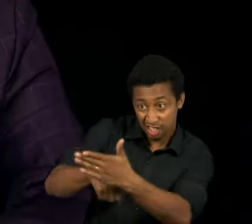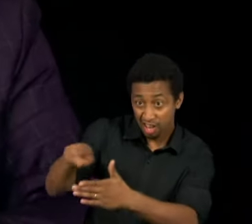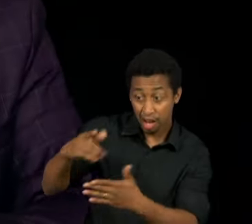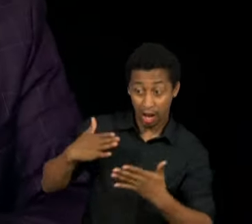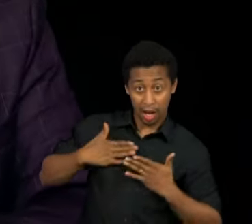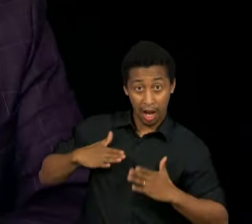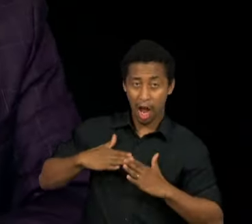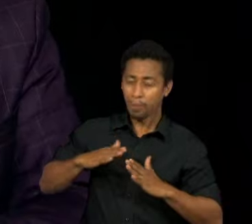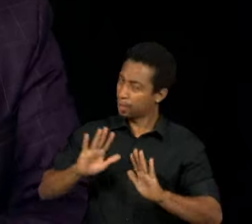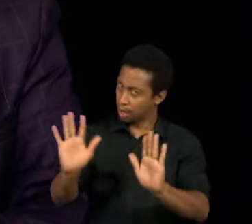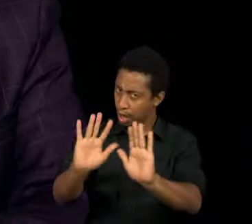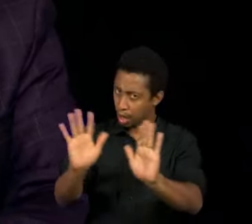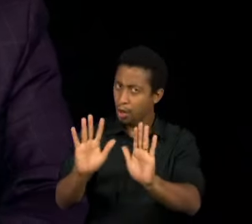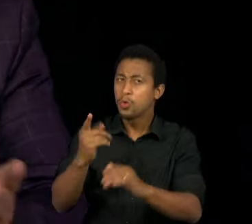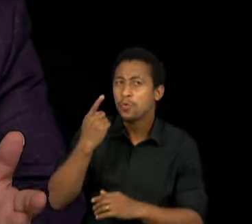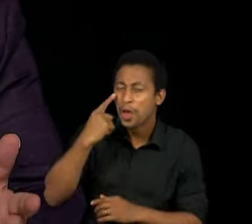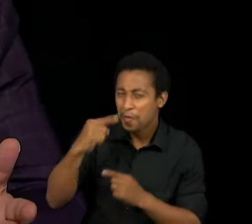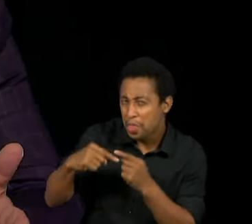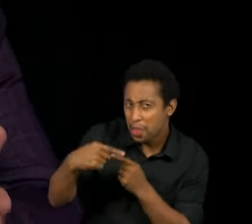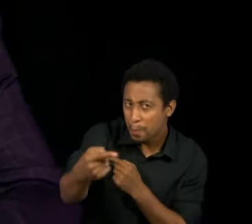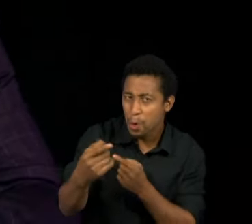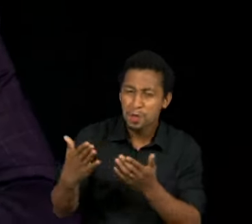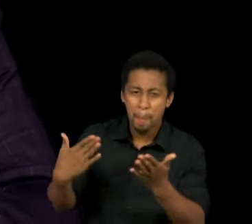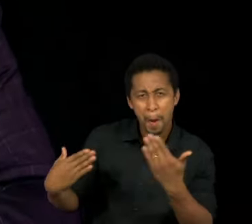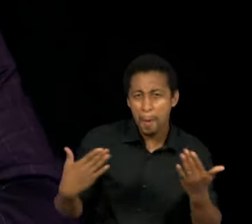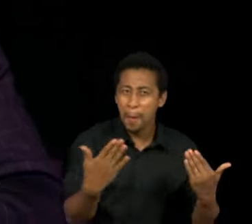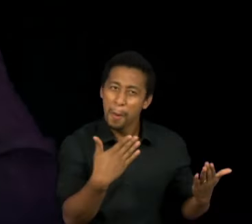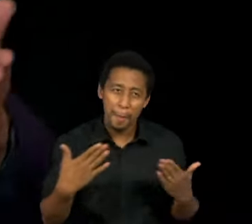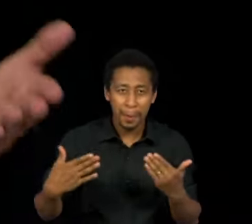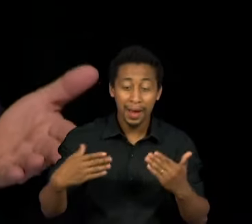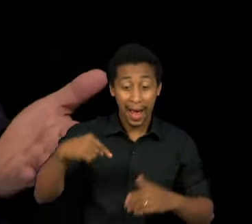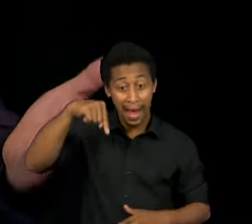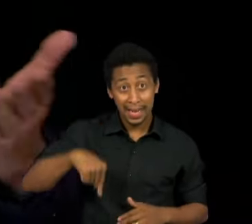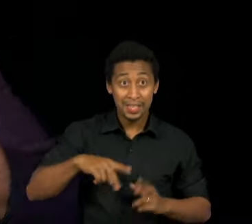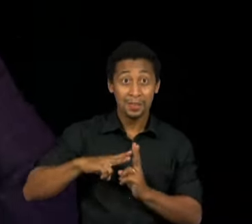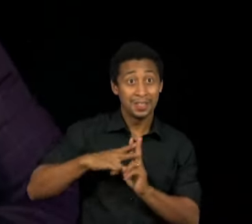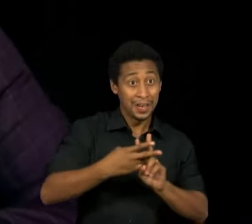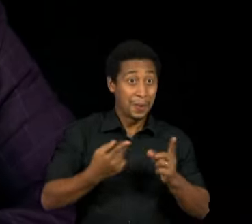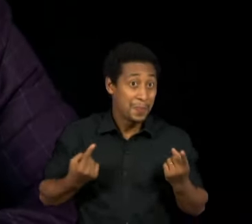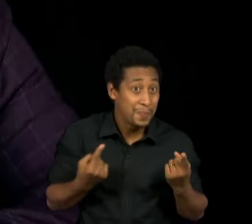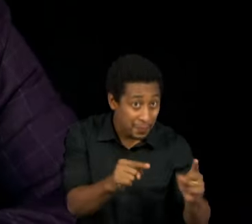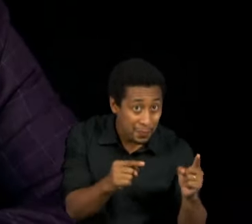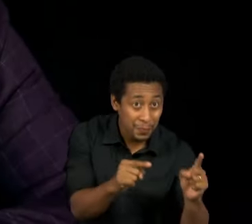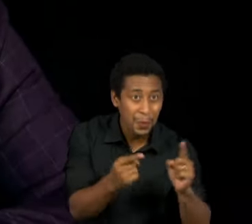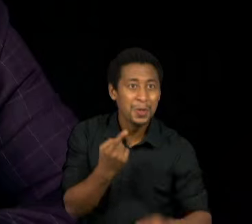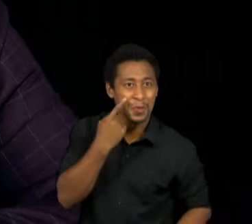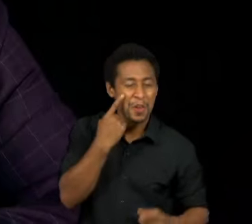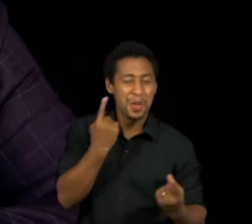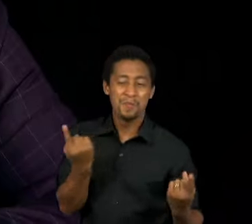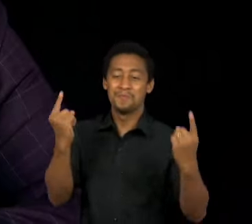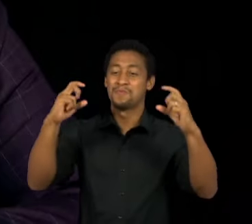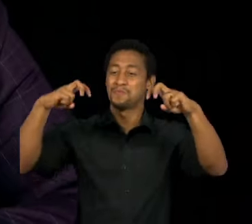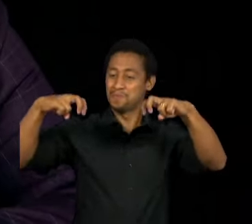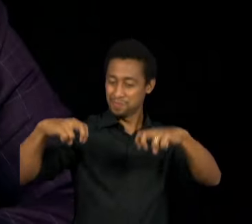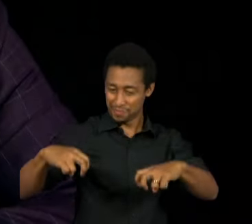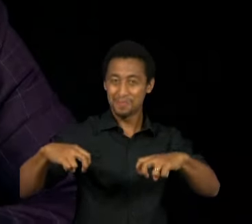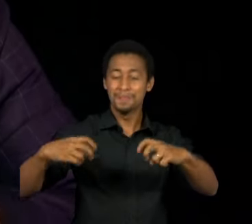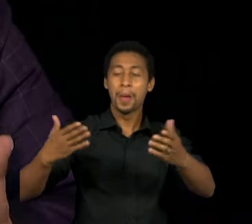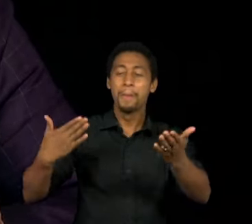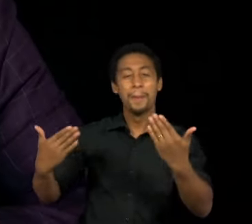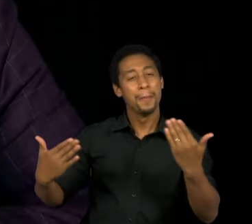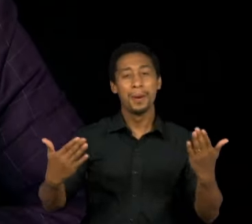de jeito nenhum no próximo bloco debate sempre presente necessário quando eu estou diante de uma figura como